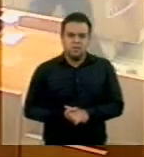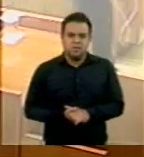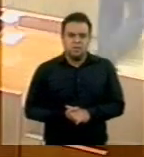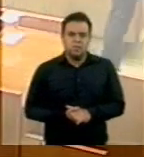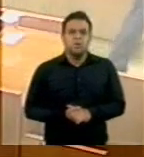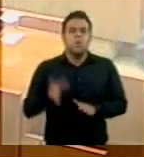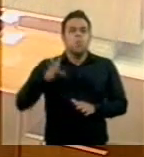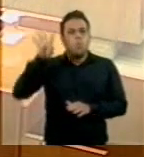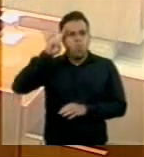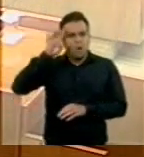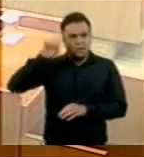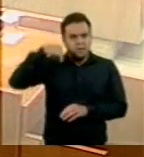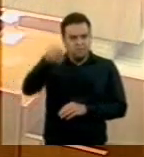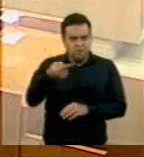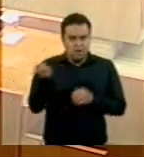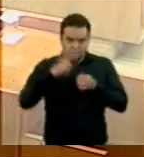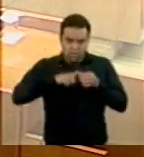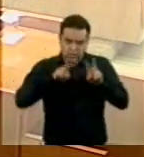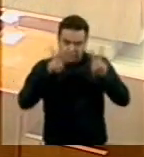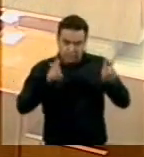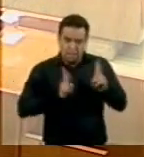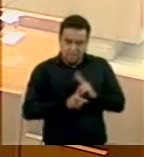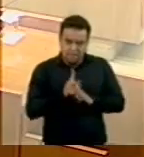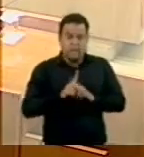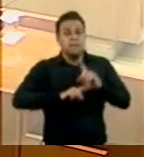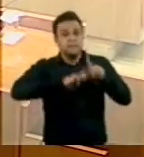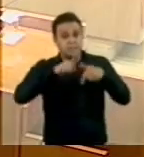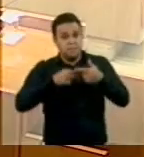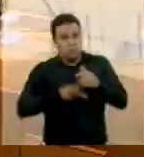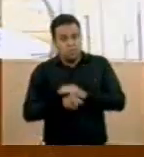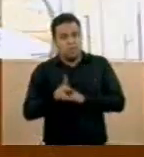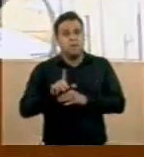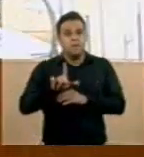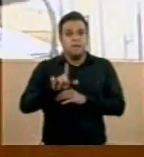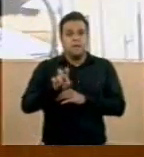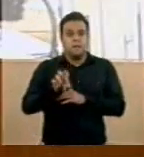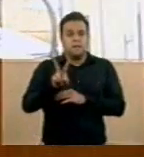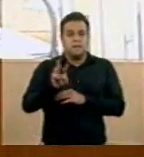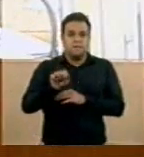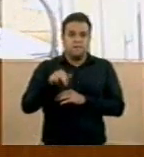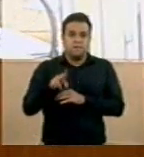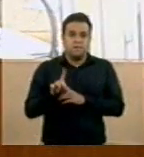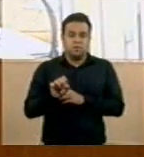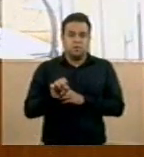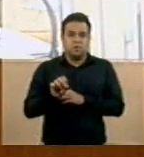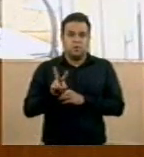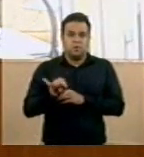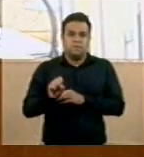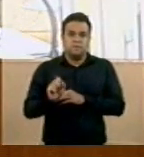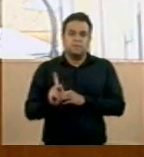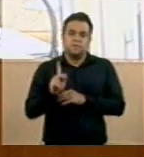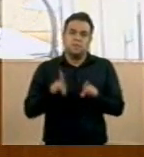quarta que vem retomamos este caso e depois e na sequência do ministro Lewandowski. Ok, obrigado. Também na sequência tem uma outra também